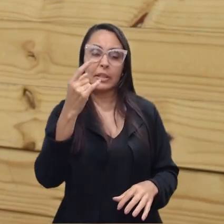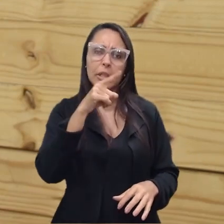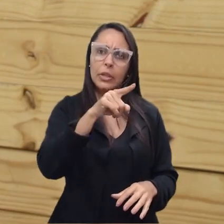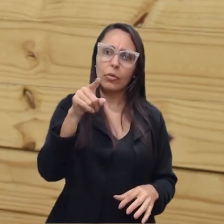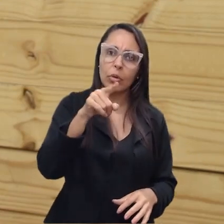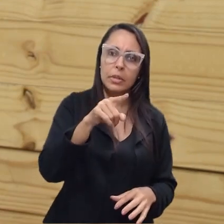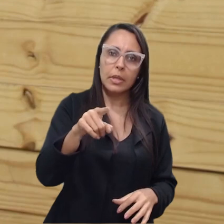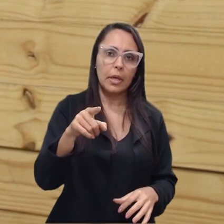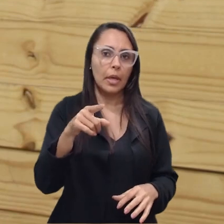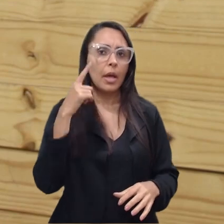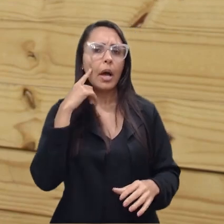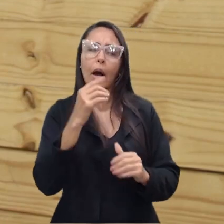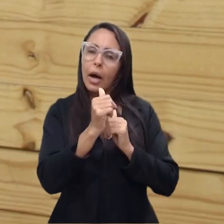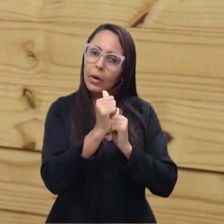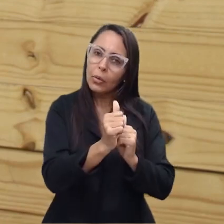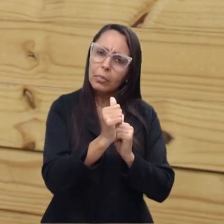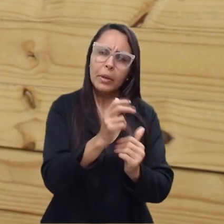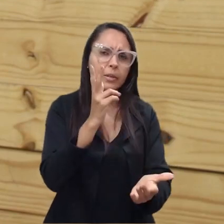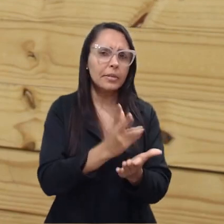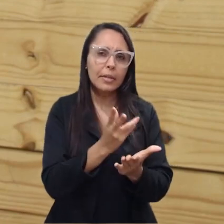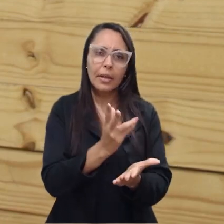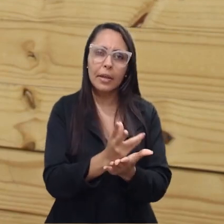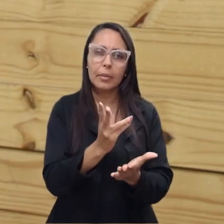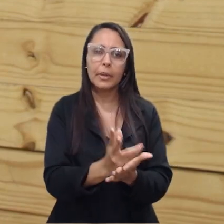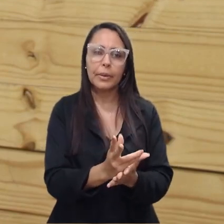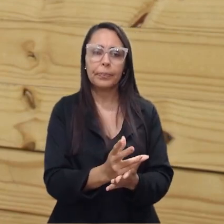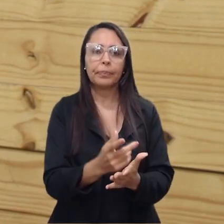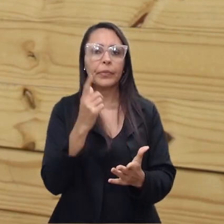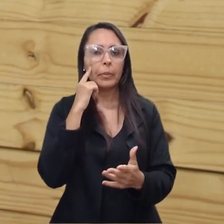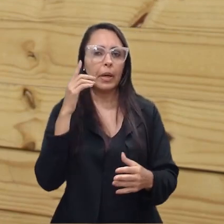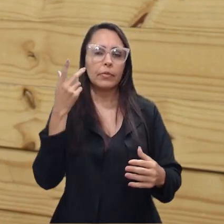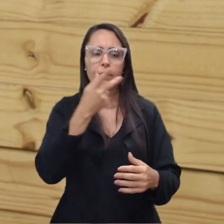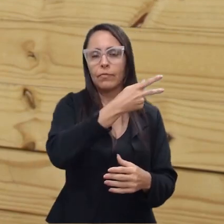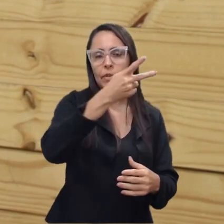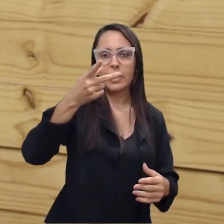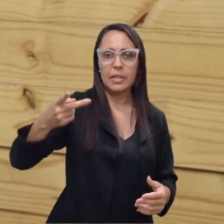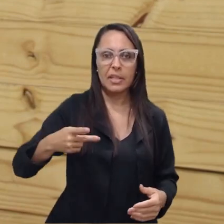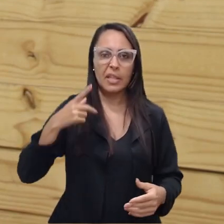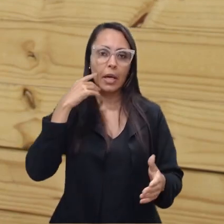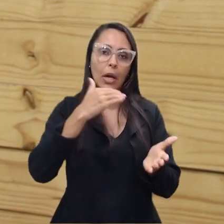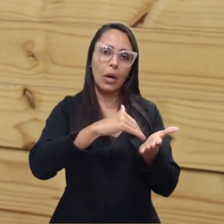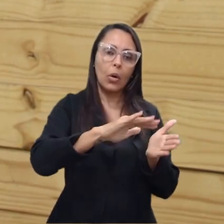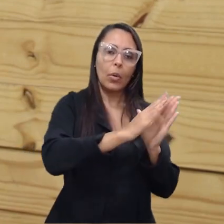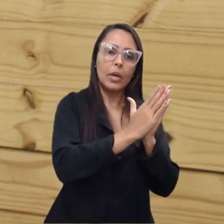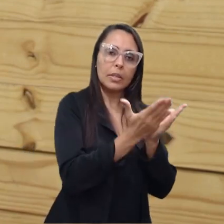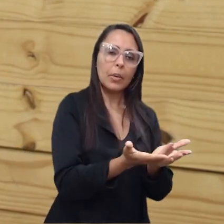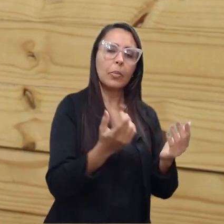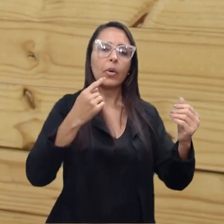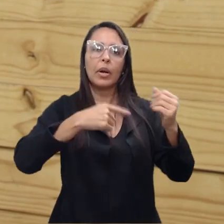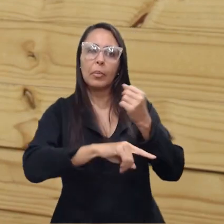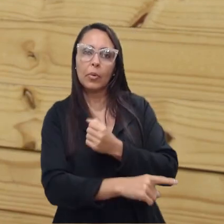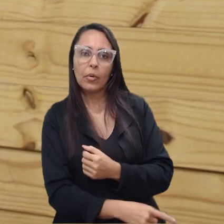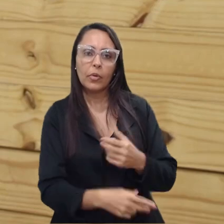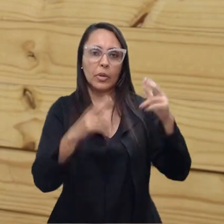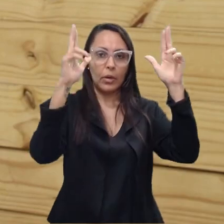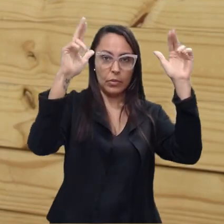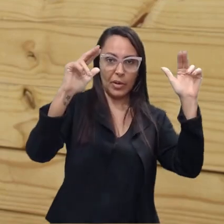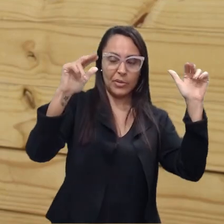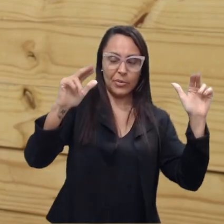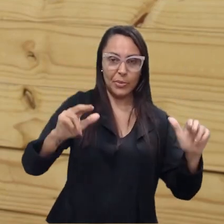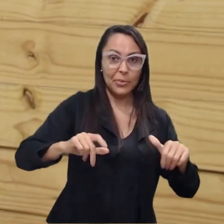importante, estudante, que você não deixe de acompanhar os nossos artefatos, não deixe de visitar o nosso e-book para se aprofundar mais